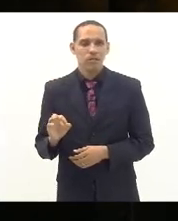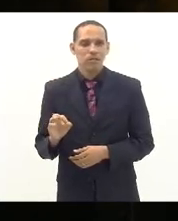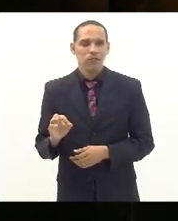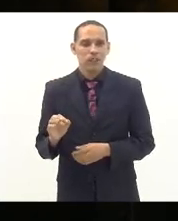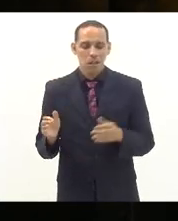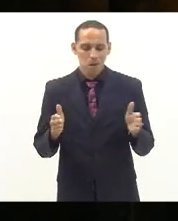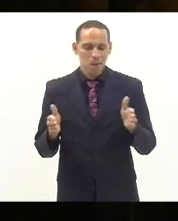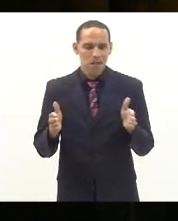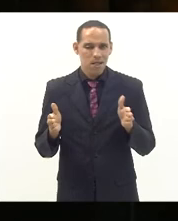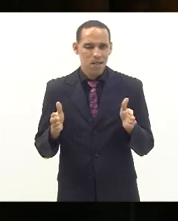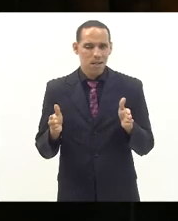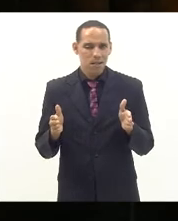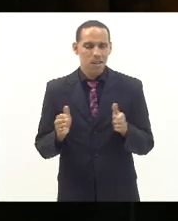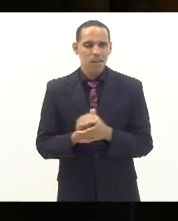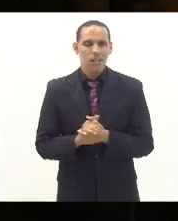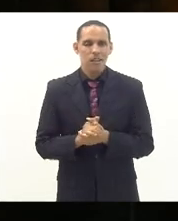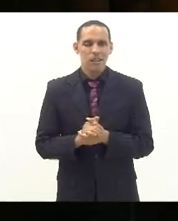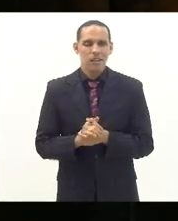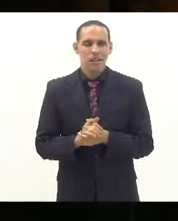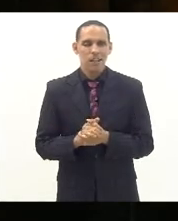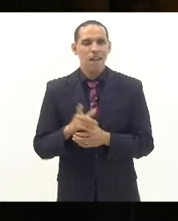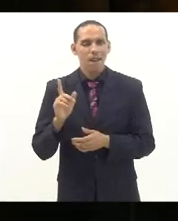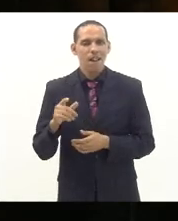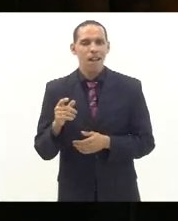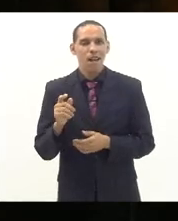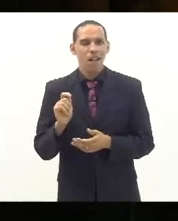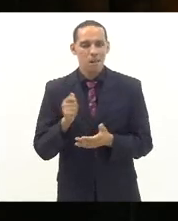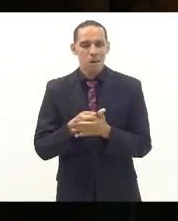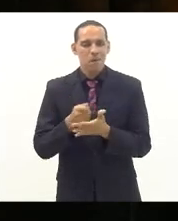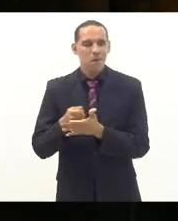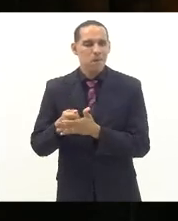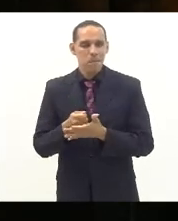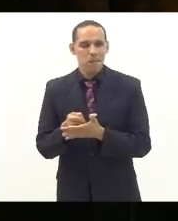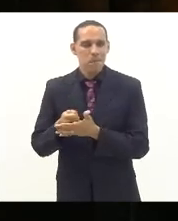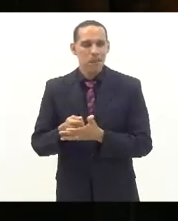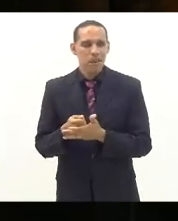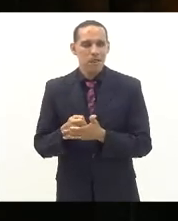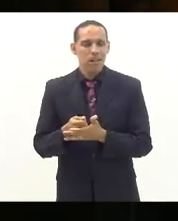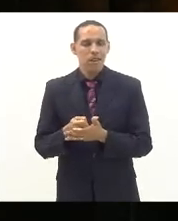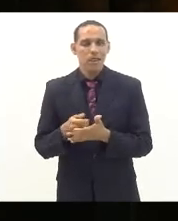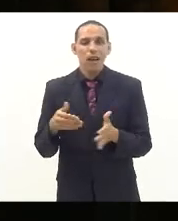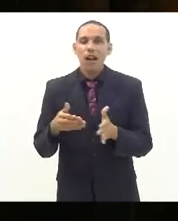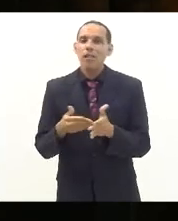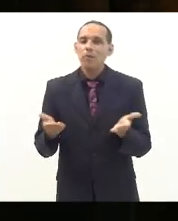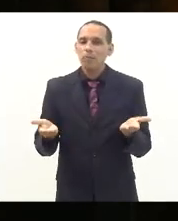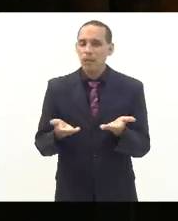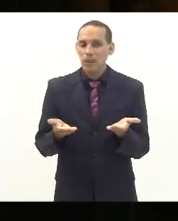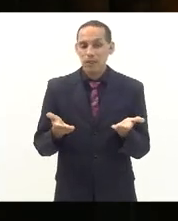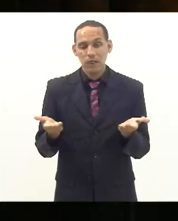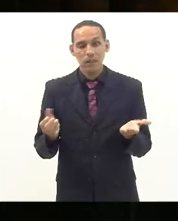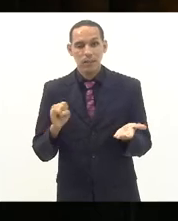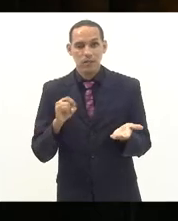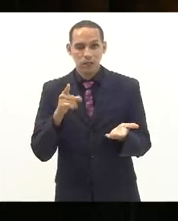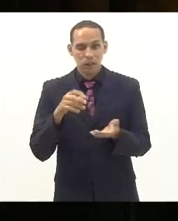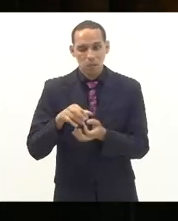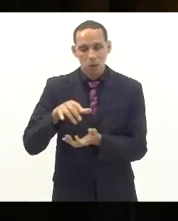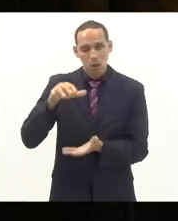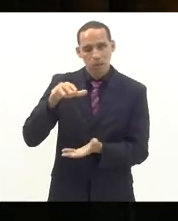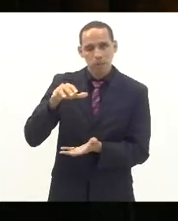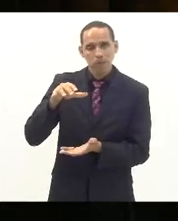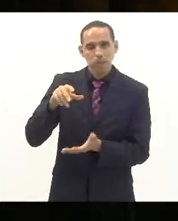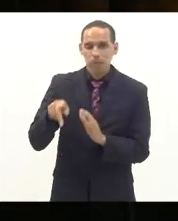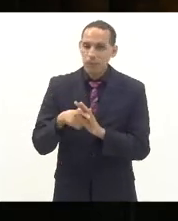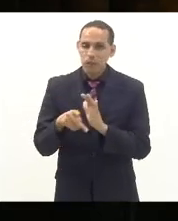estava previsto não foram liquidadas até agora o ou seja se você tem um montante